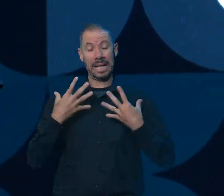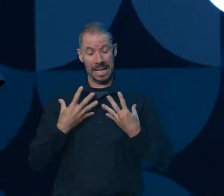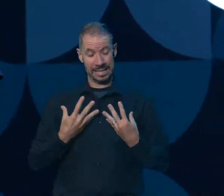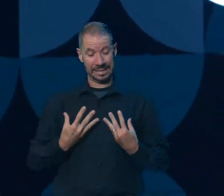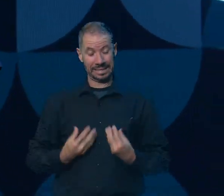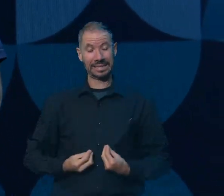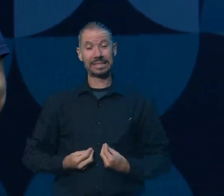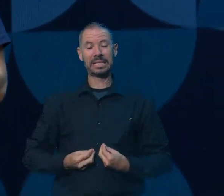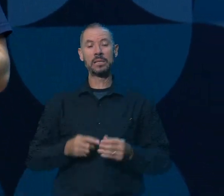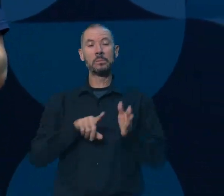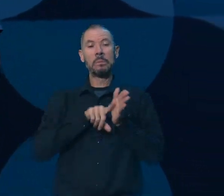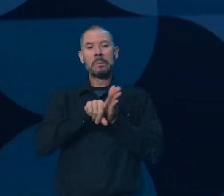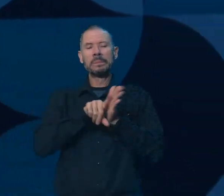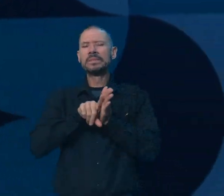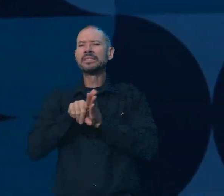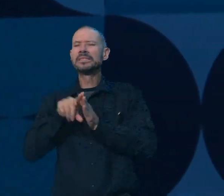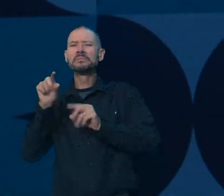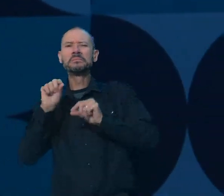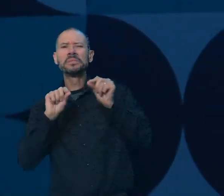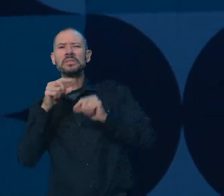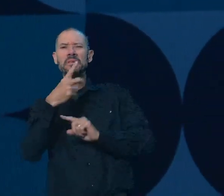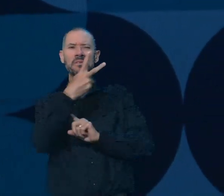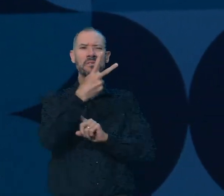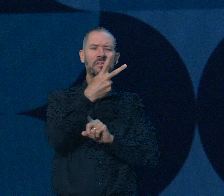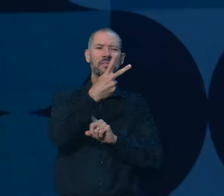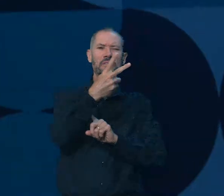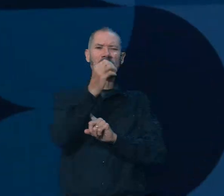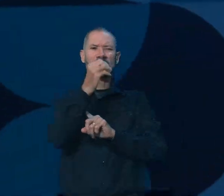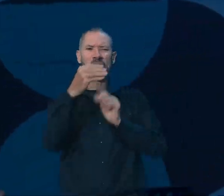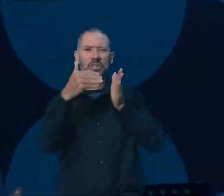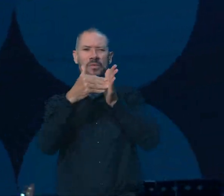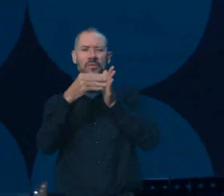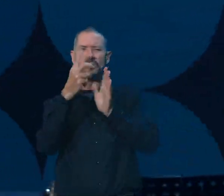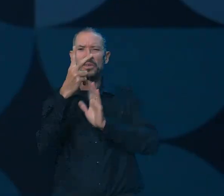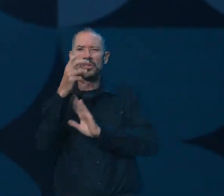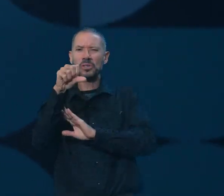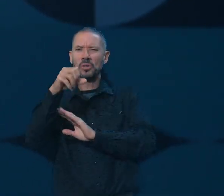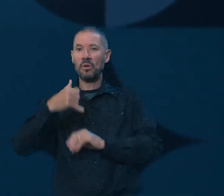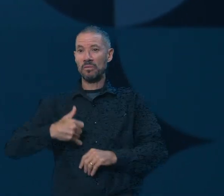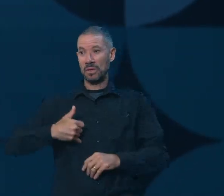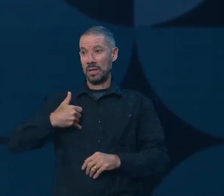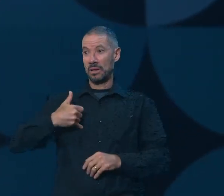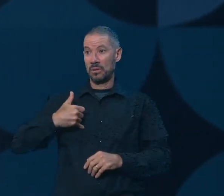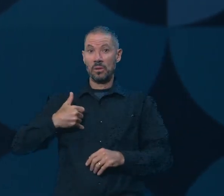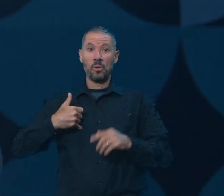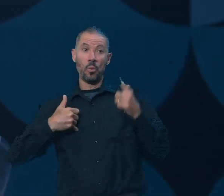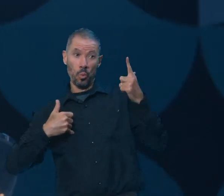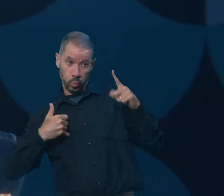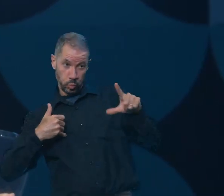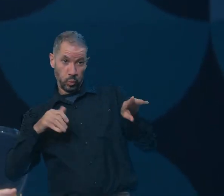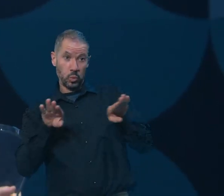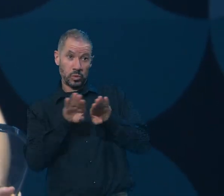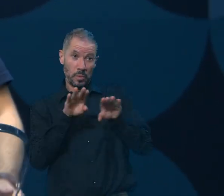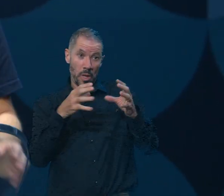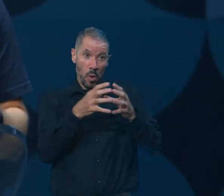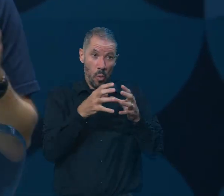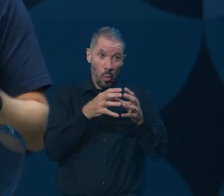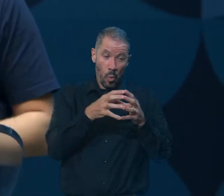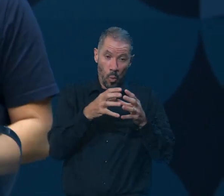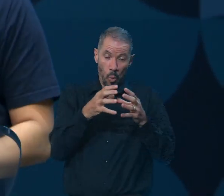nessas mesmas pesquisas é de 20 a 29 anos. Não que os outros não estejam também, mas esse é o grupo que